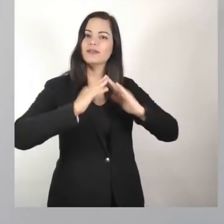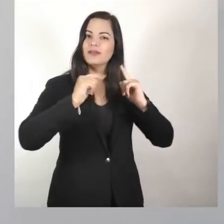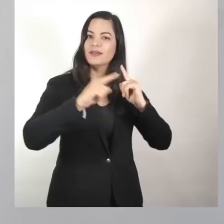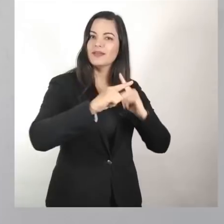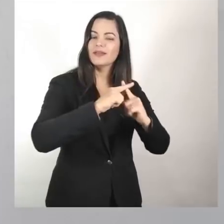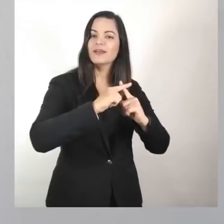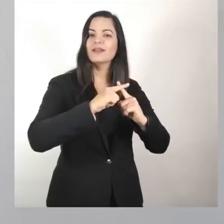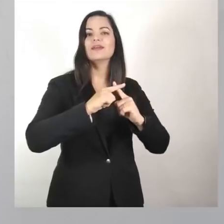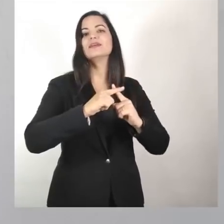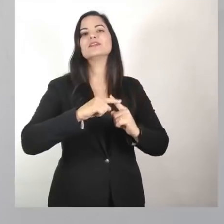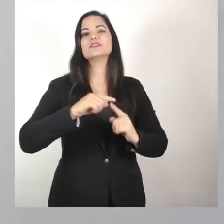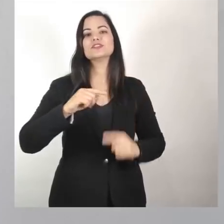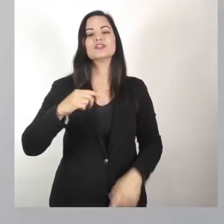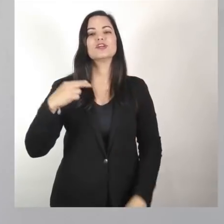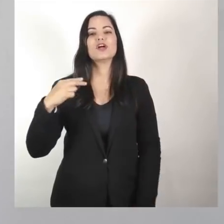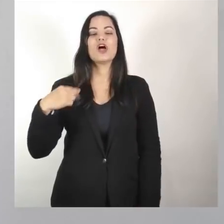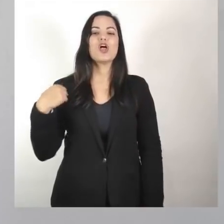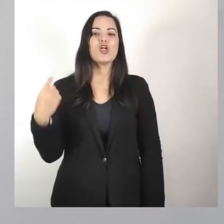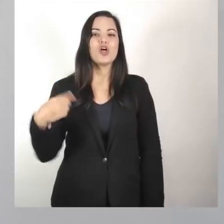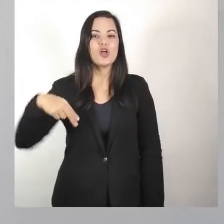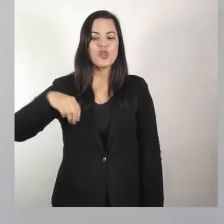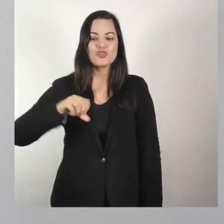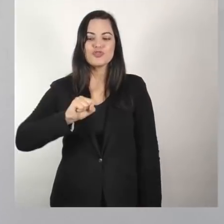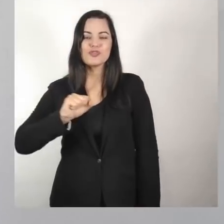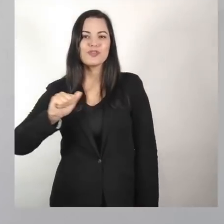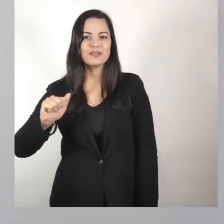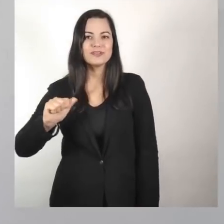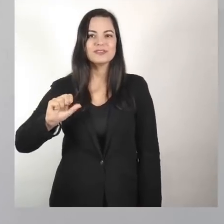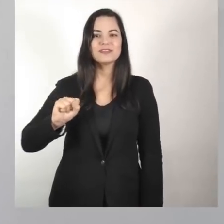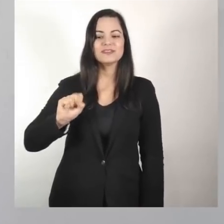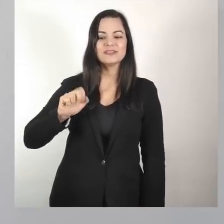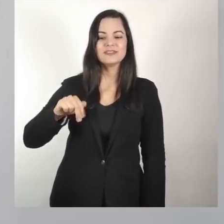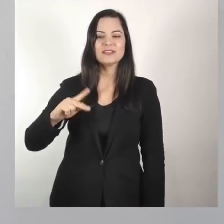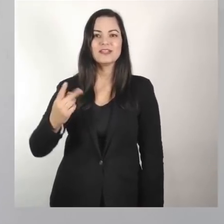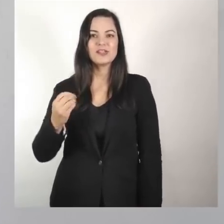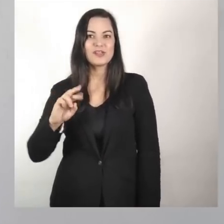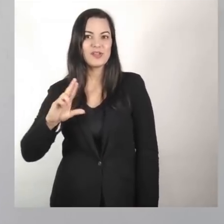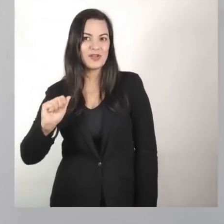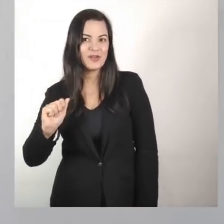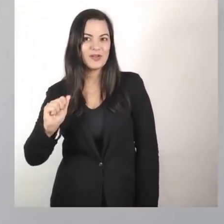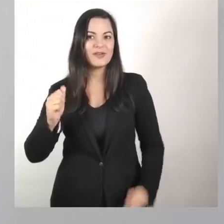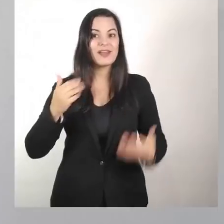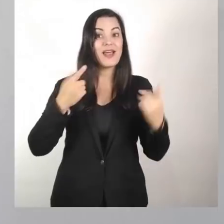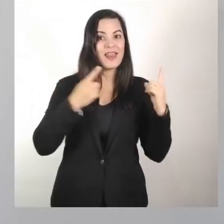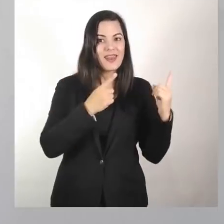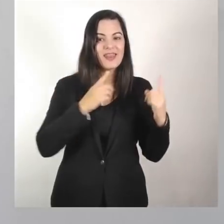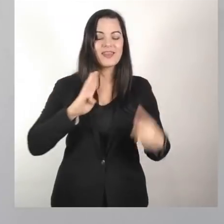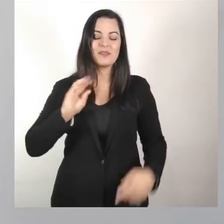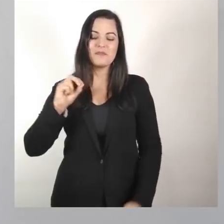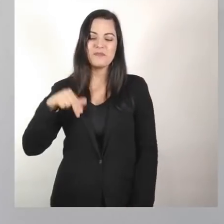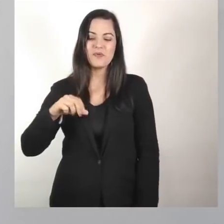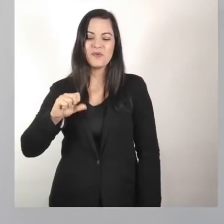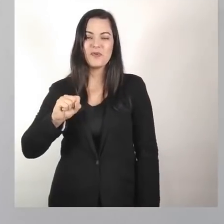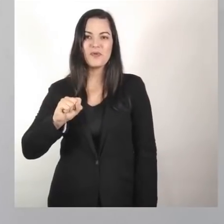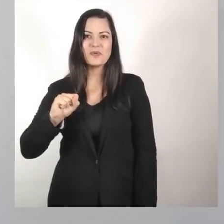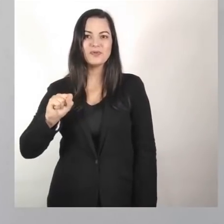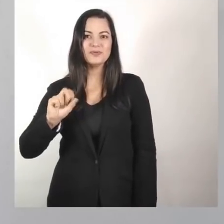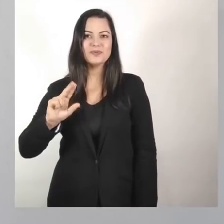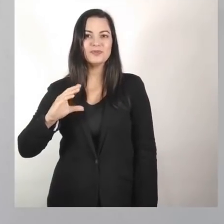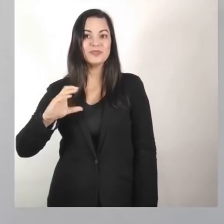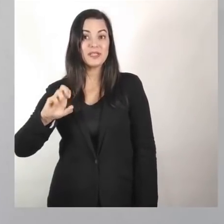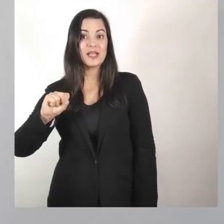cá na época dessa festa para coletar essa terra. Então olha só, é uma